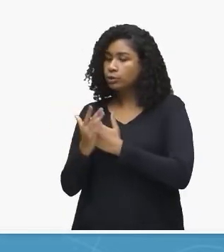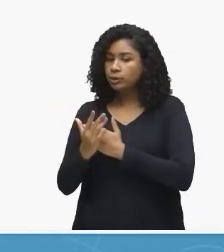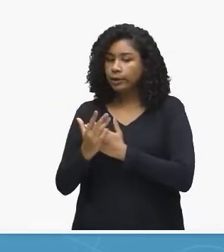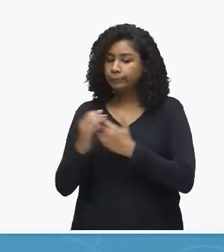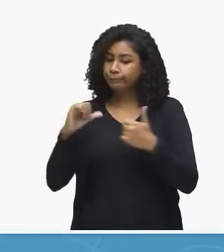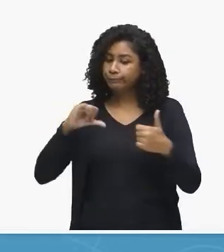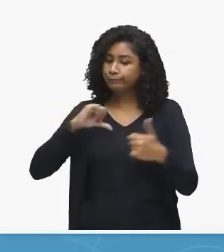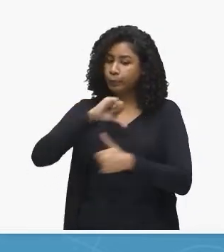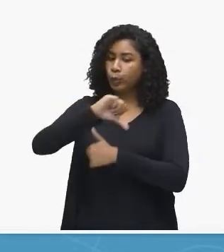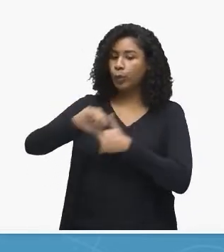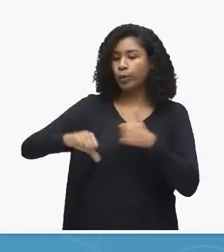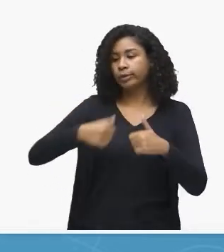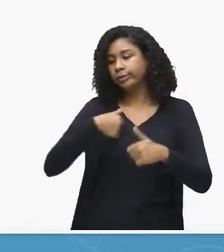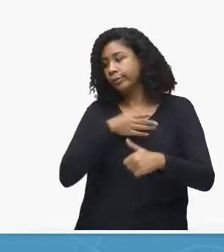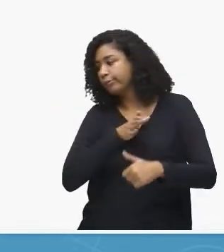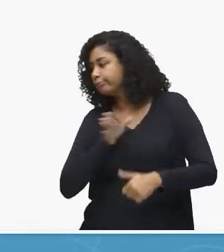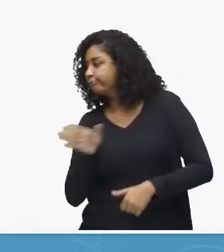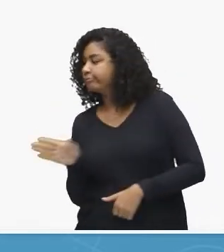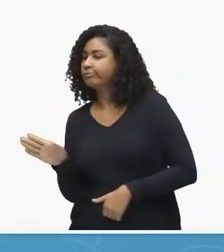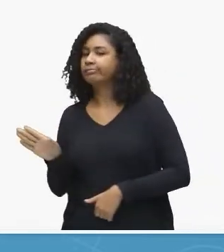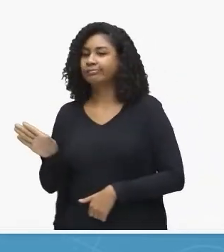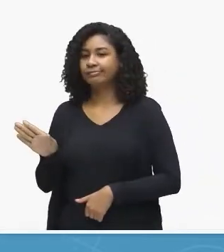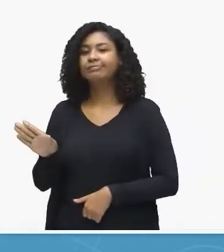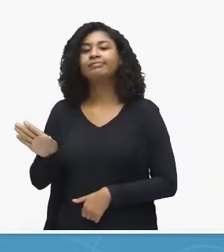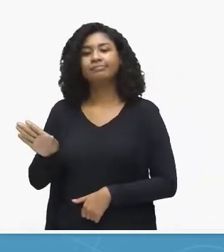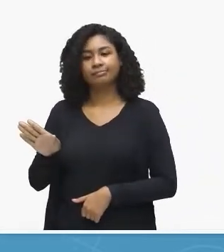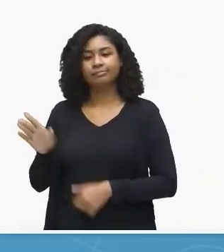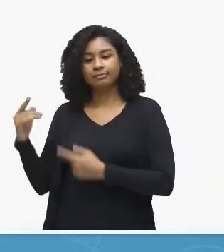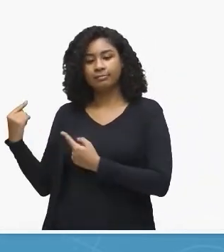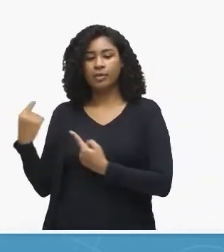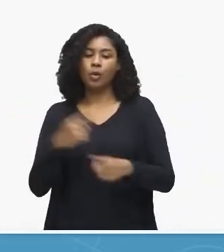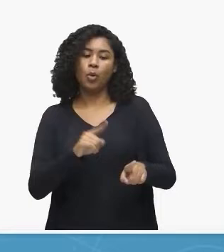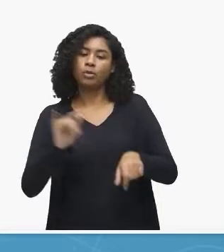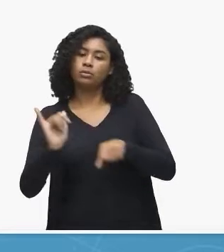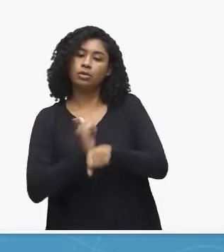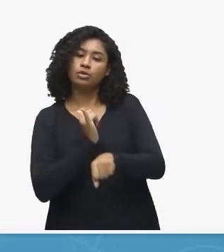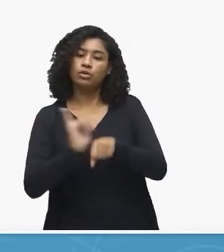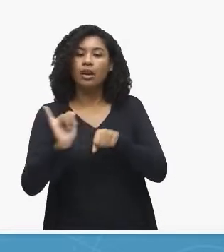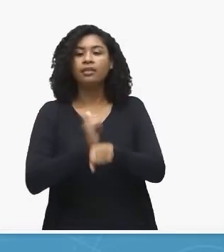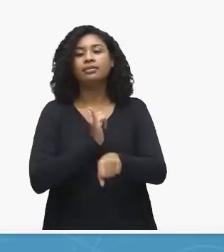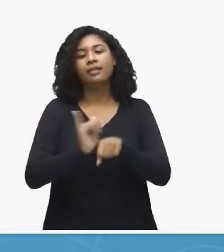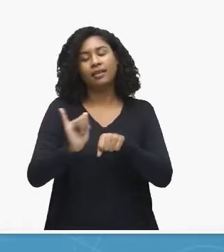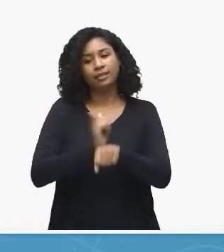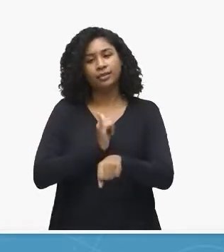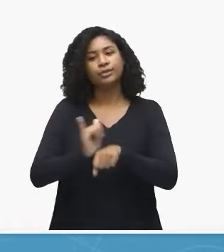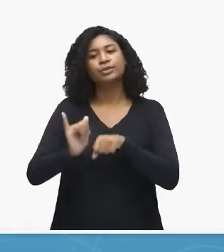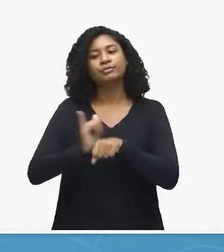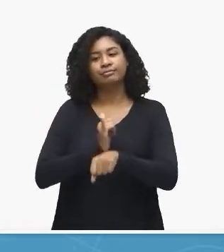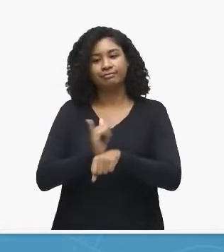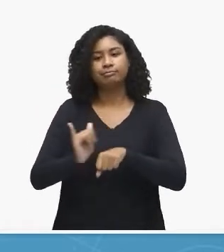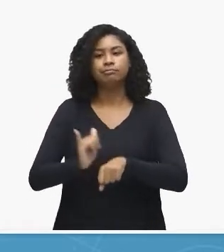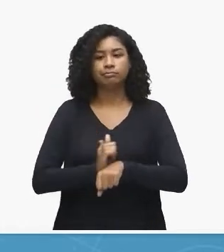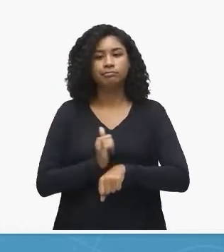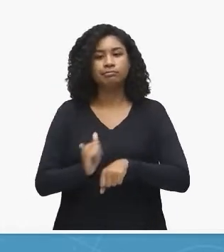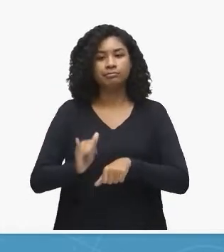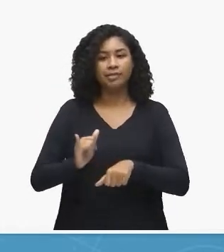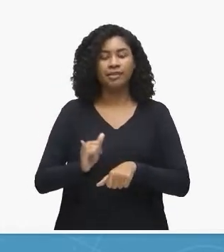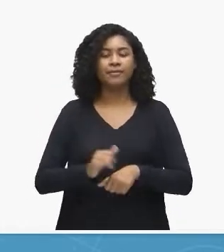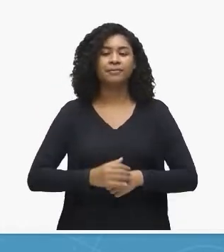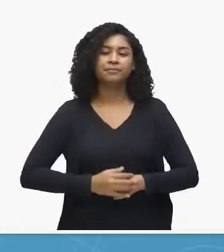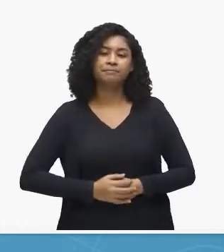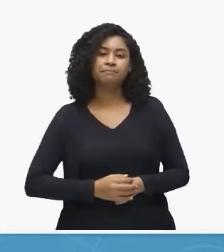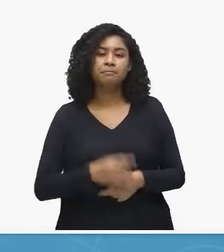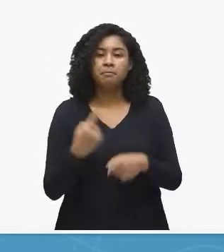muito inteligente, muito esperta, né, a gente pode assim dizer. Então ela faz essa migração em 1915, ela muda de lado aí porque